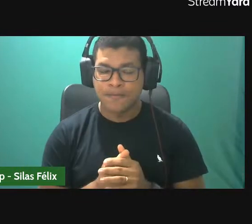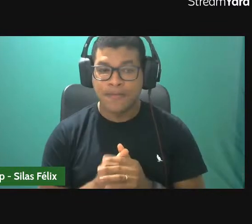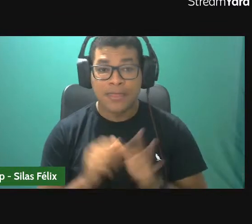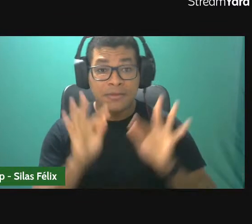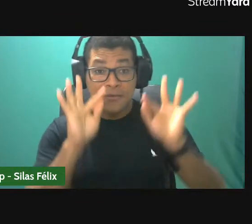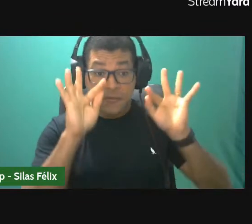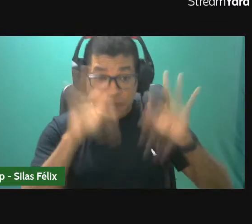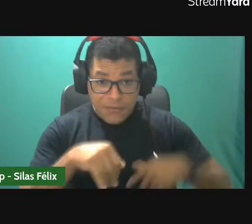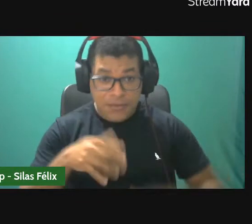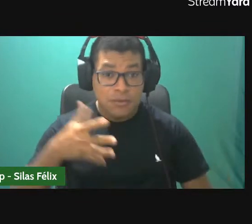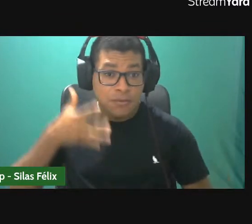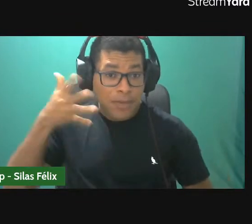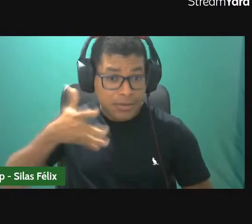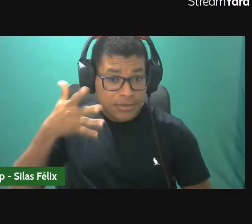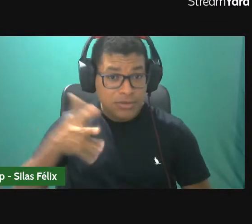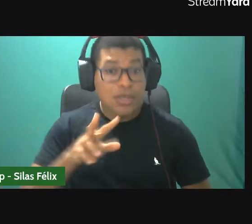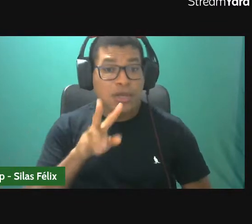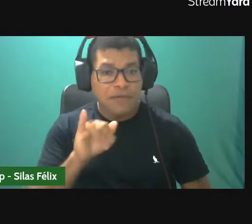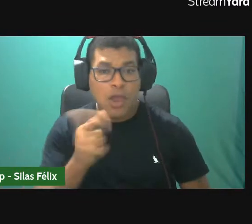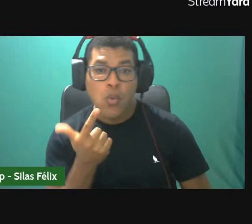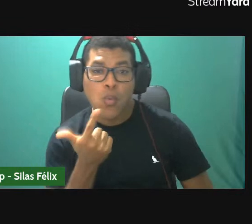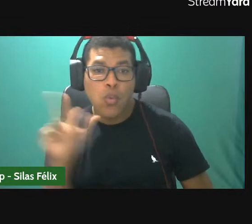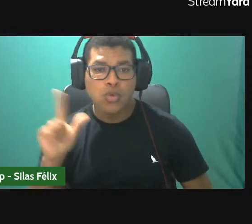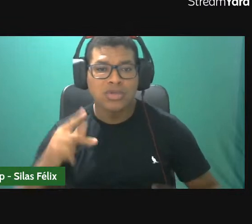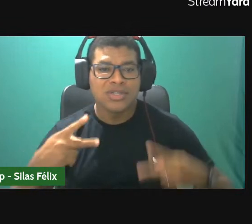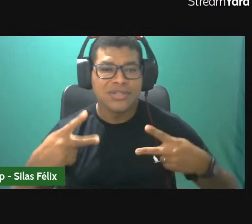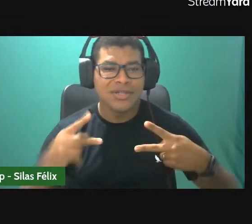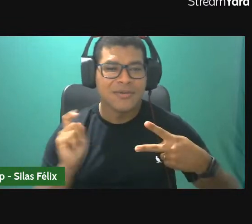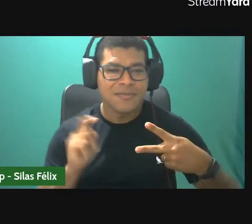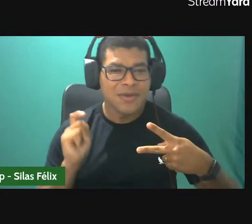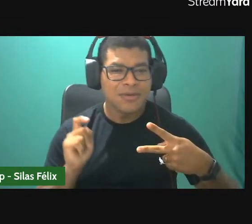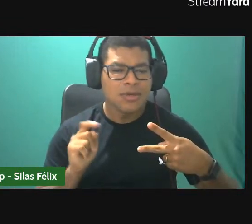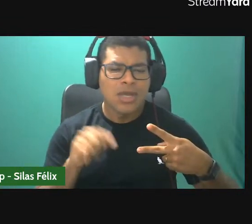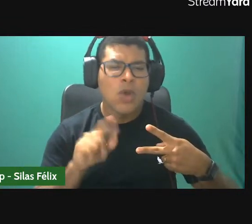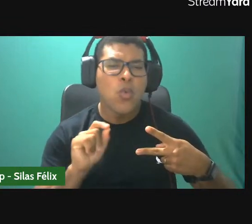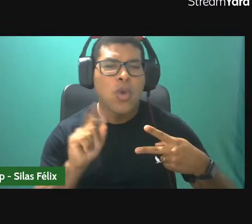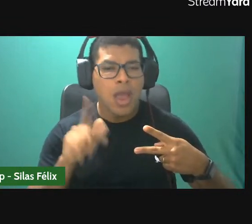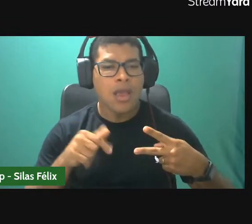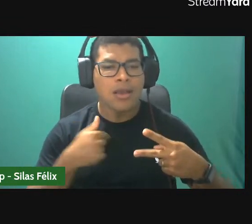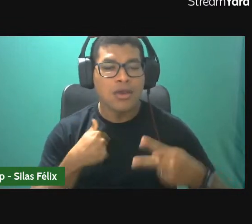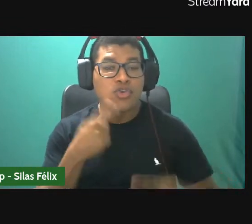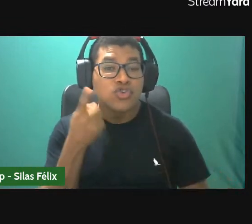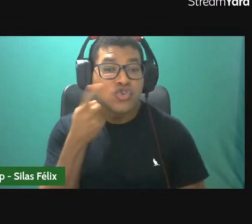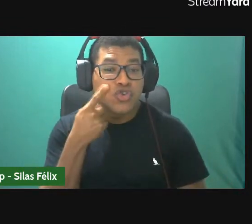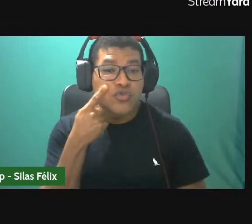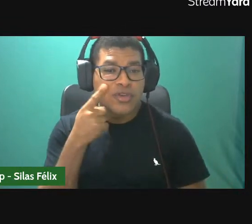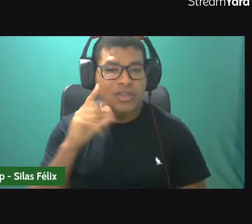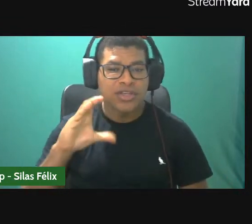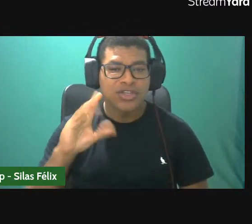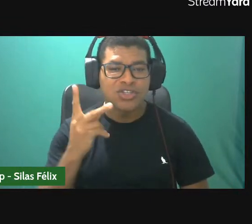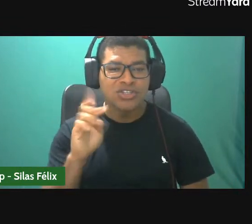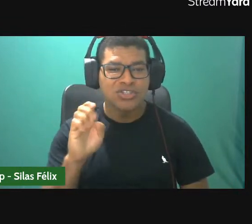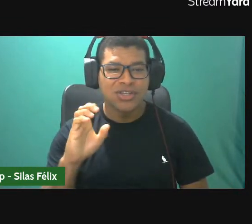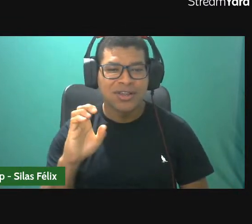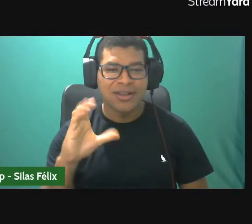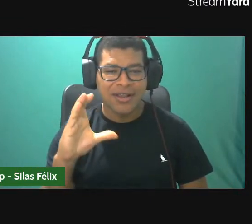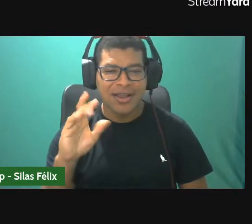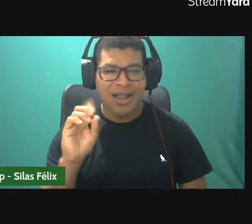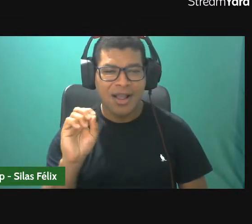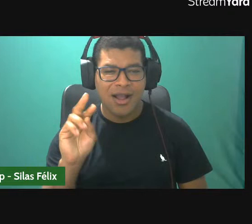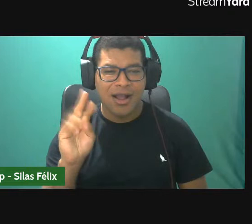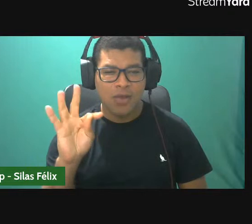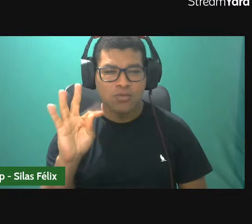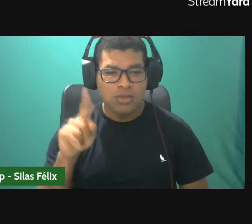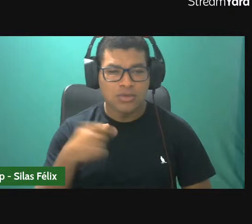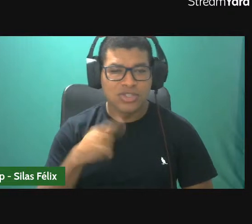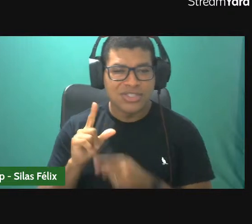será disponibilizado outro link, o link de checkout, que será inserido, né, mais tarde também